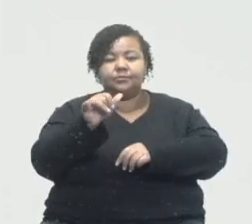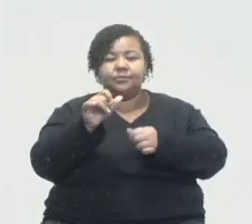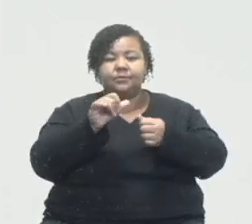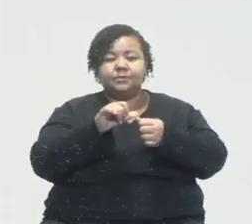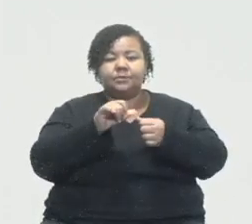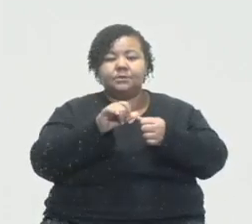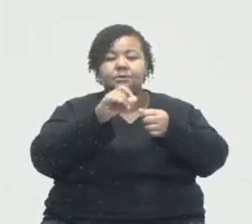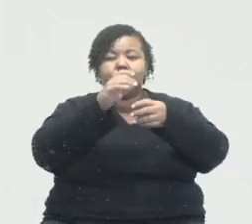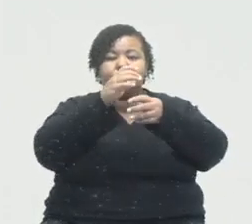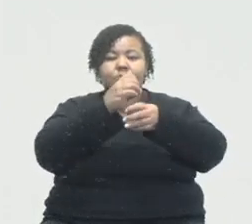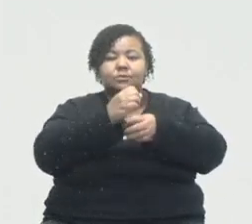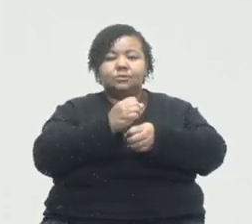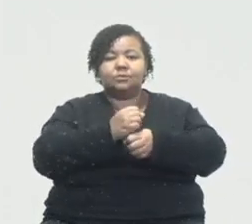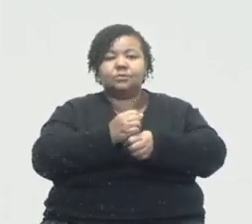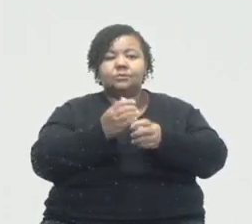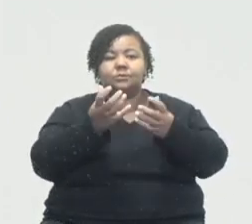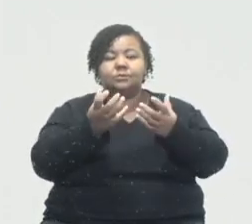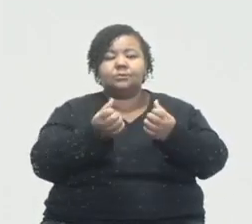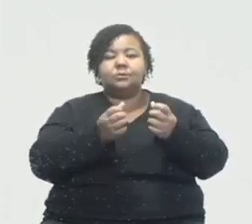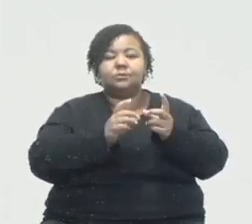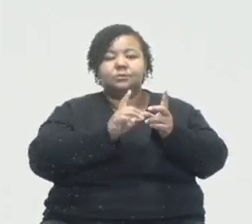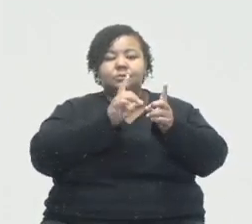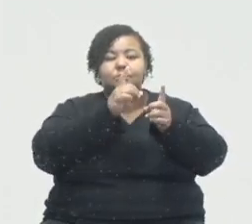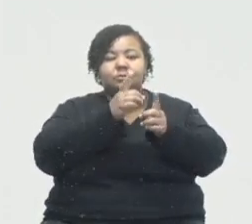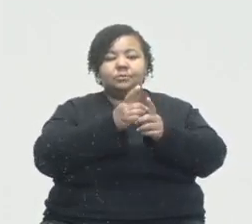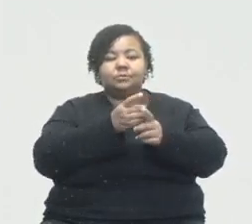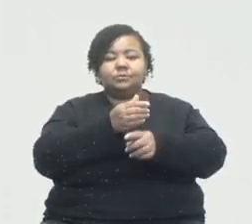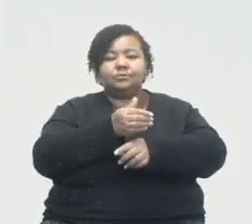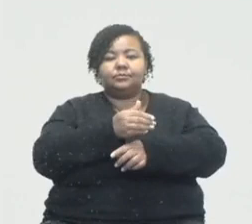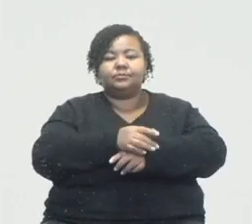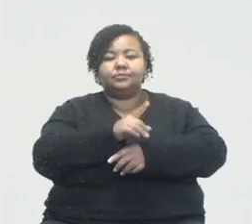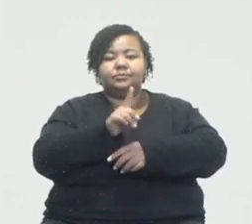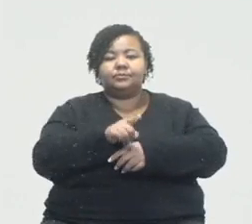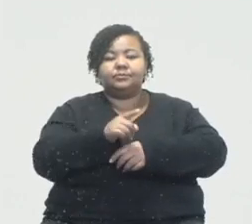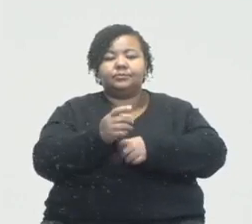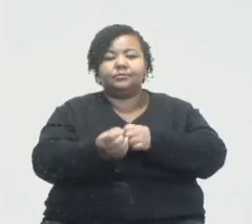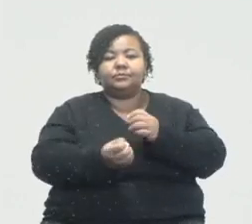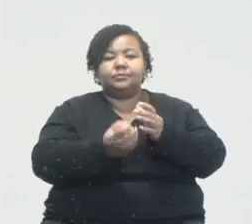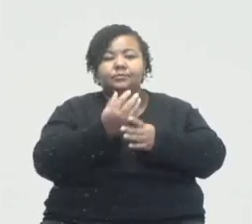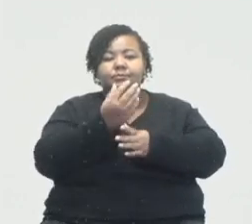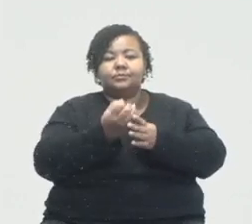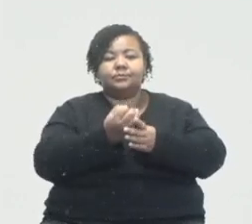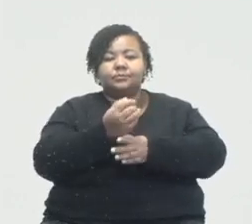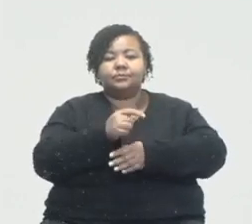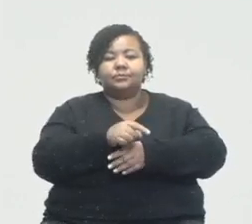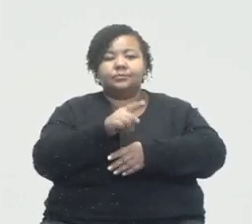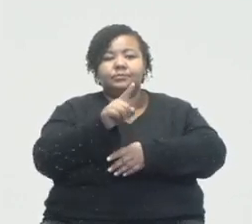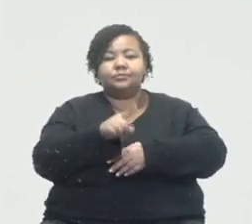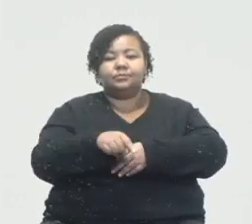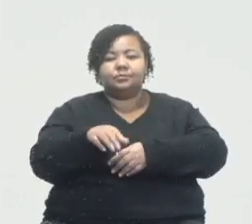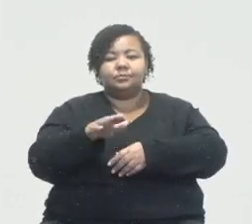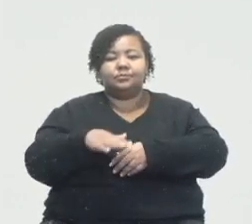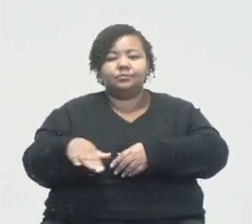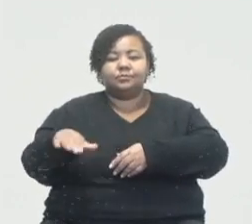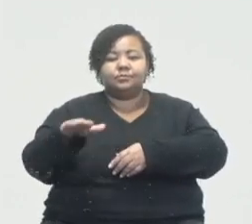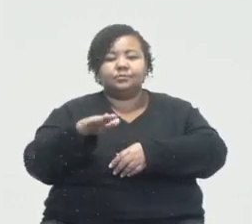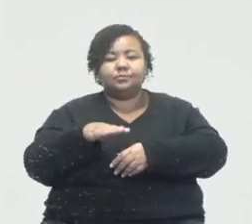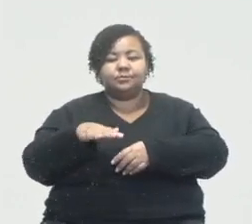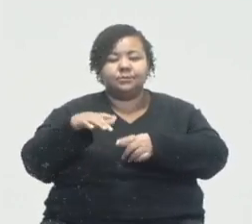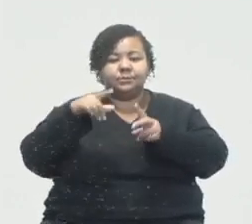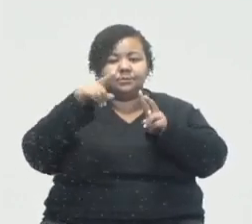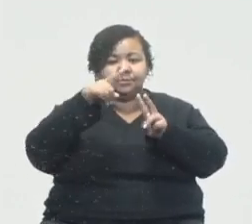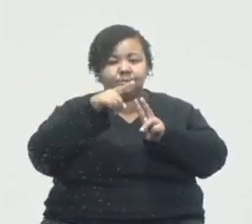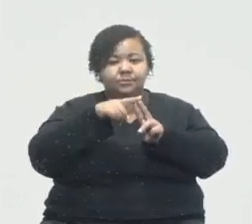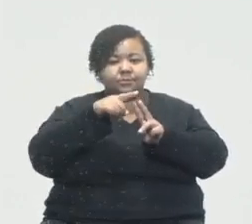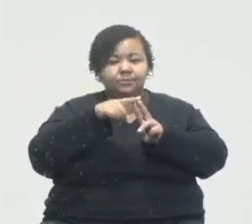os procedimentos, vamos encontrar, então, que ele vai gerar o nosso espaço